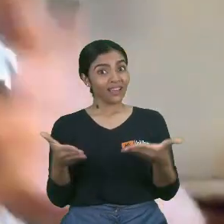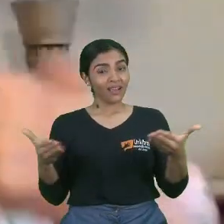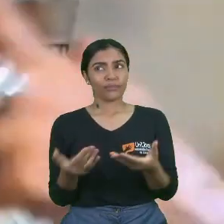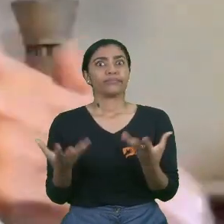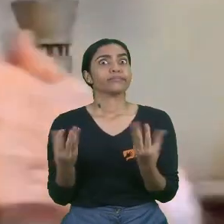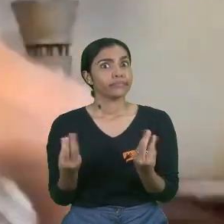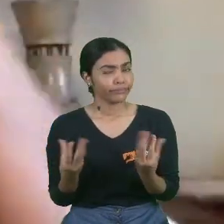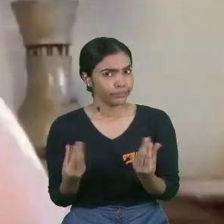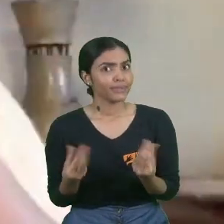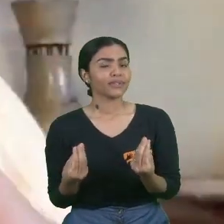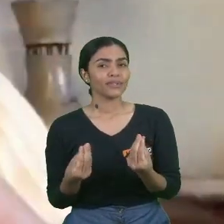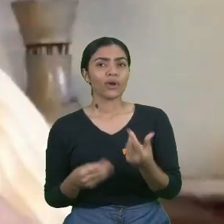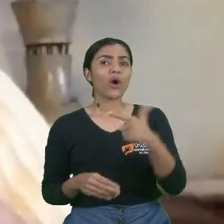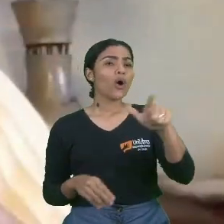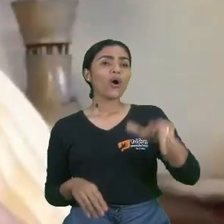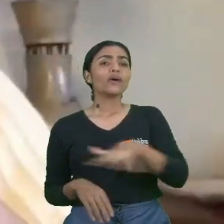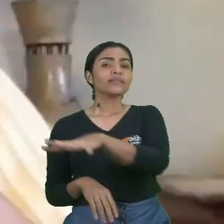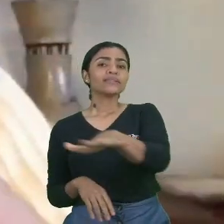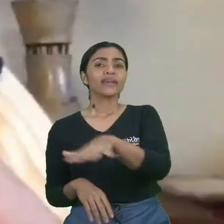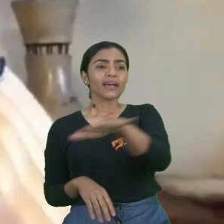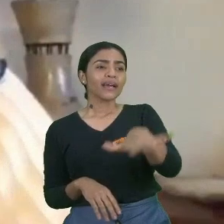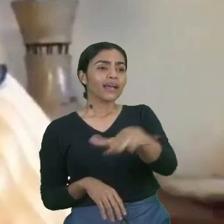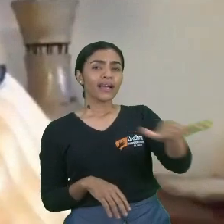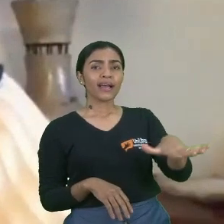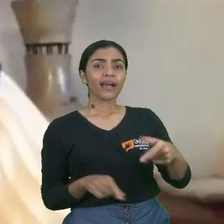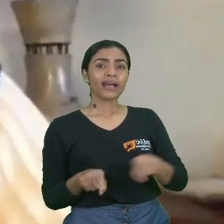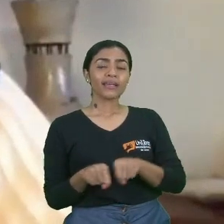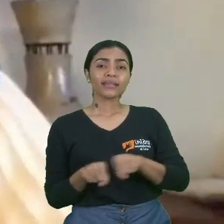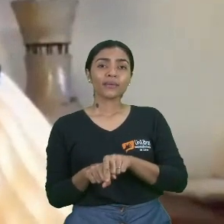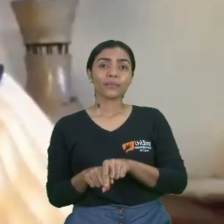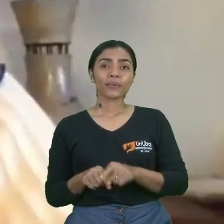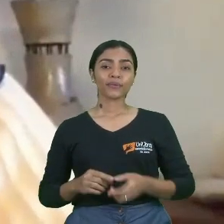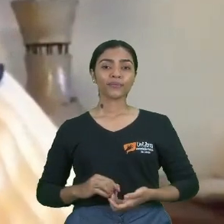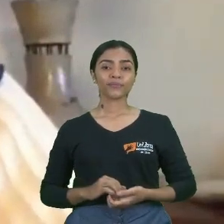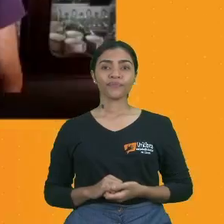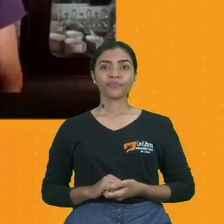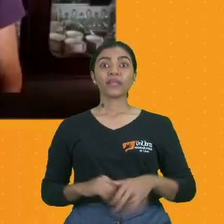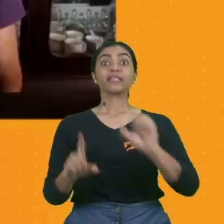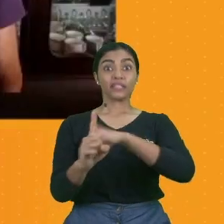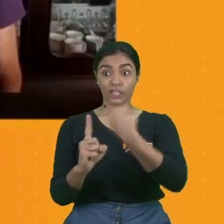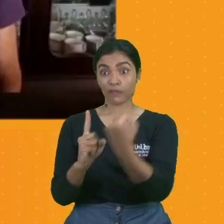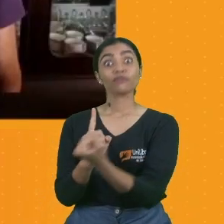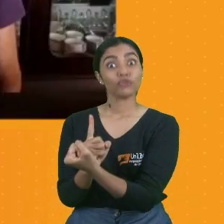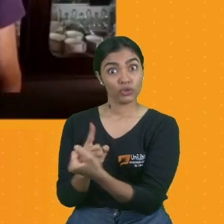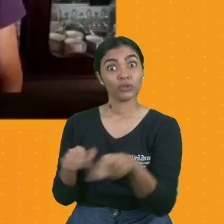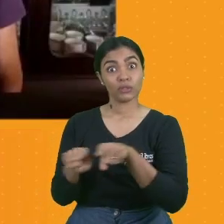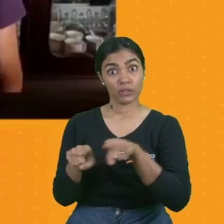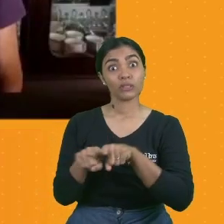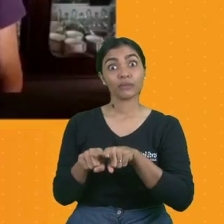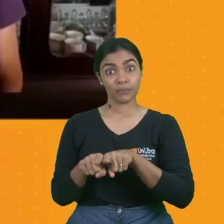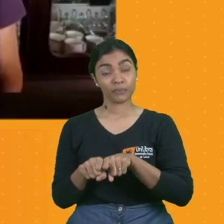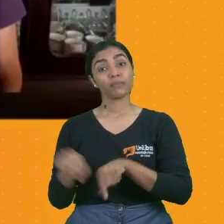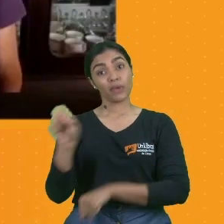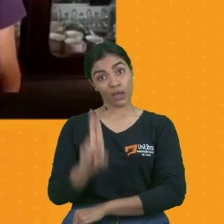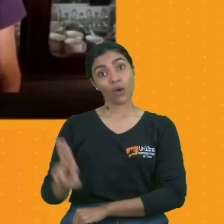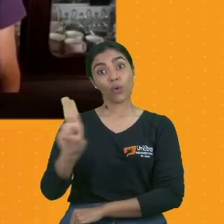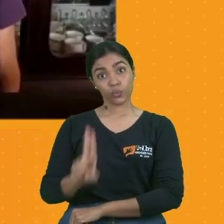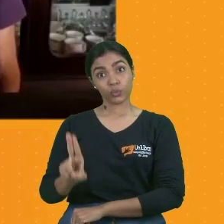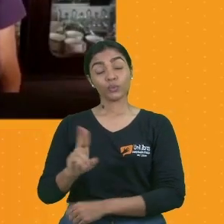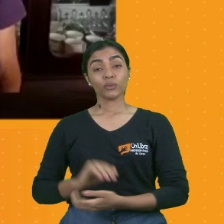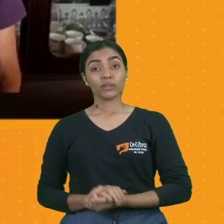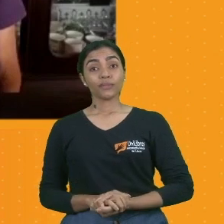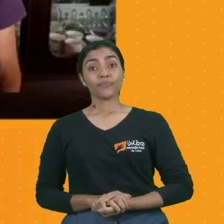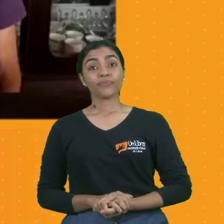enfim e outras outras áreas né então beijo social serviço social e a gente